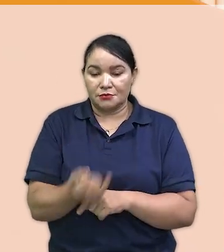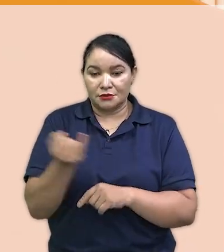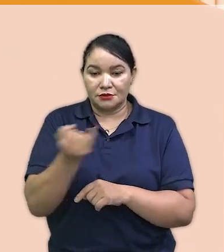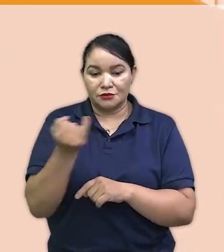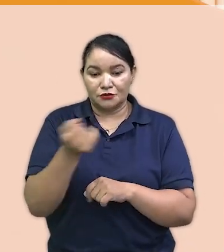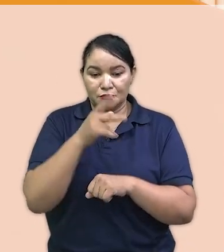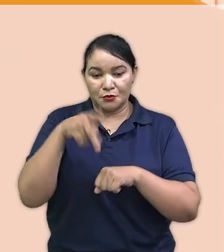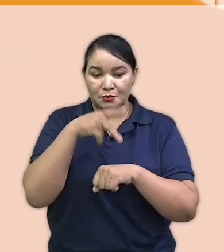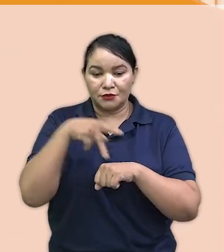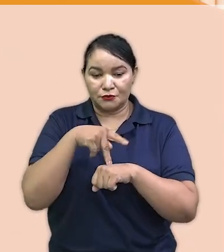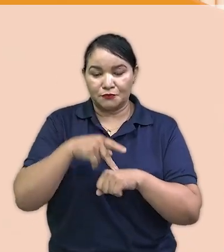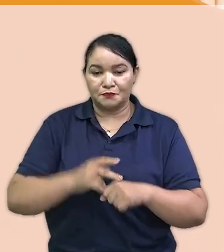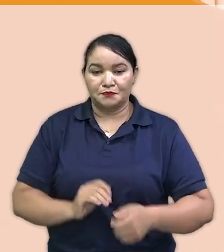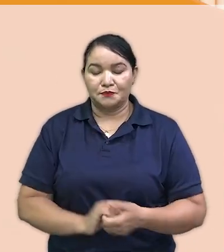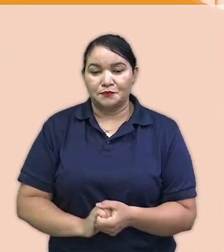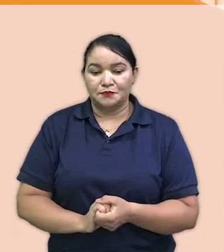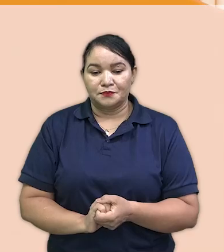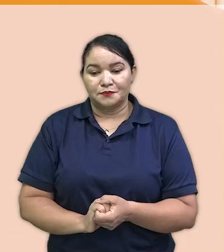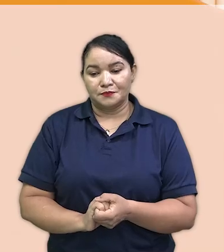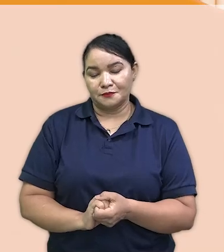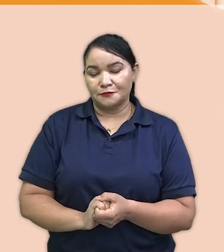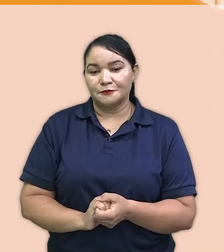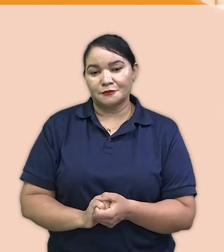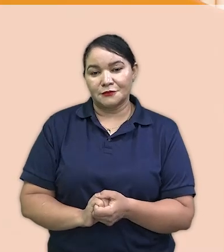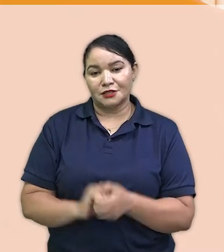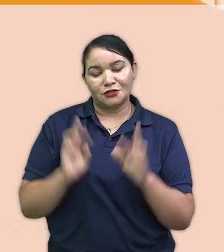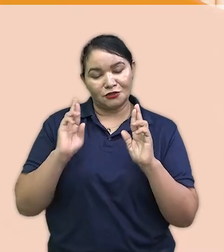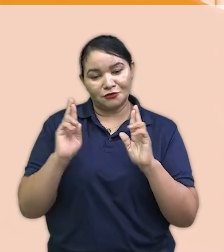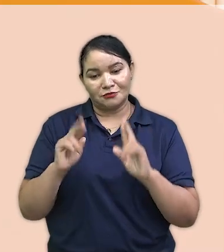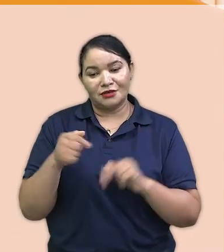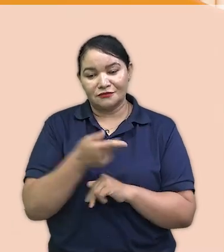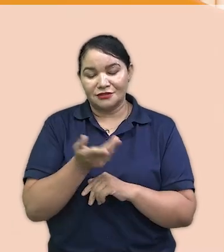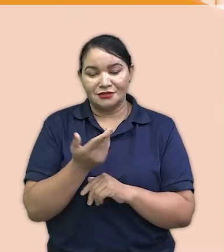importante para o nosso país. É isso